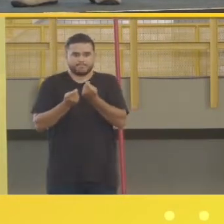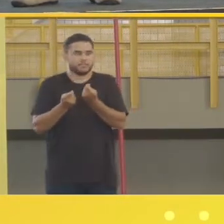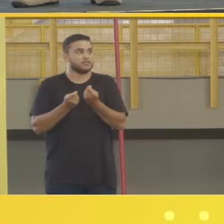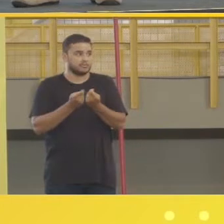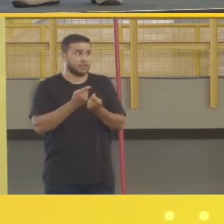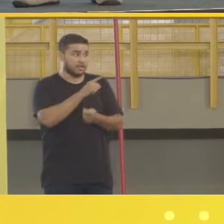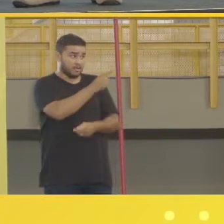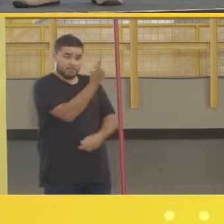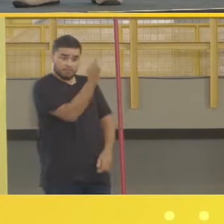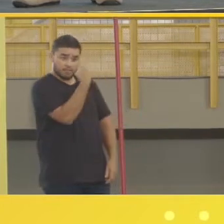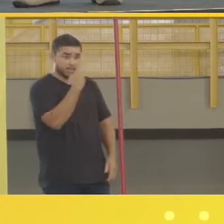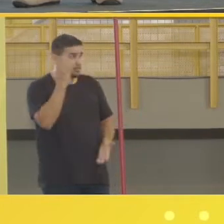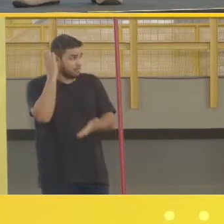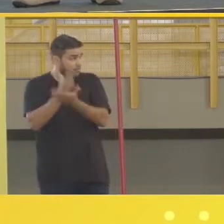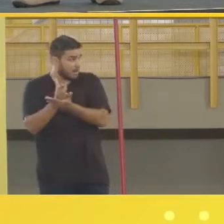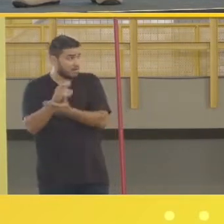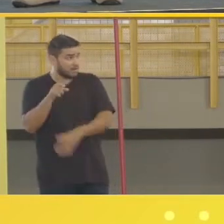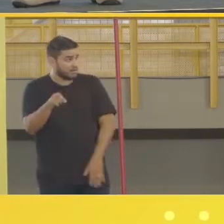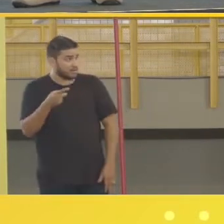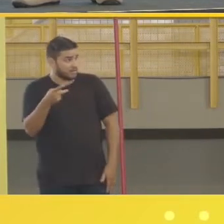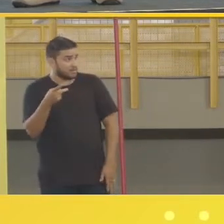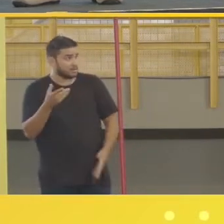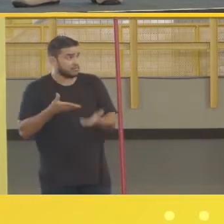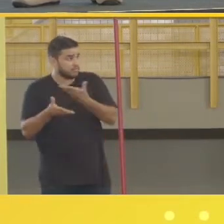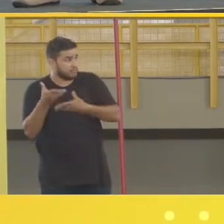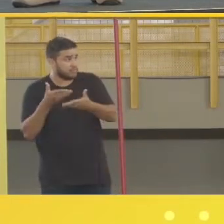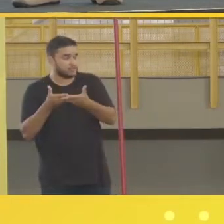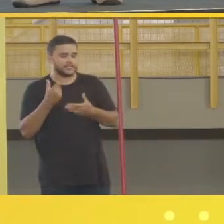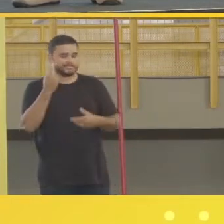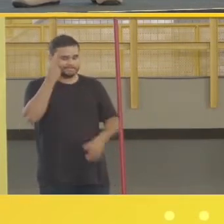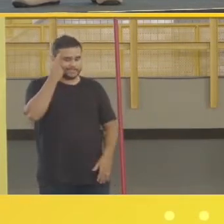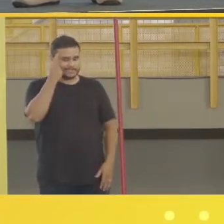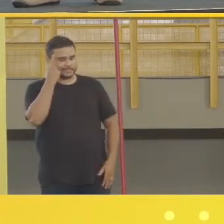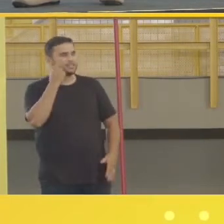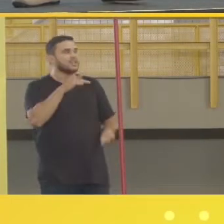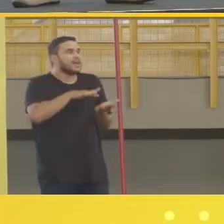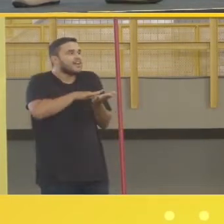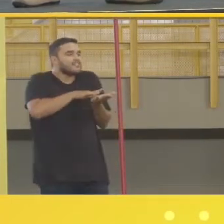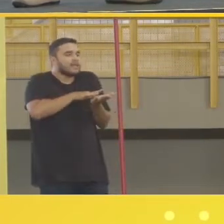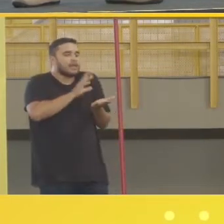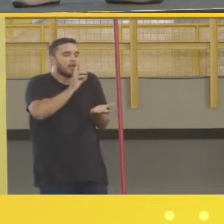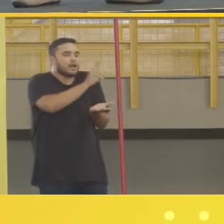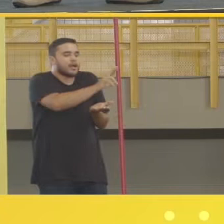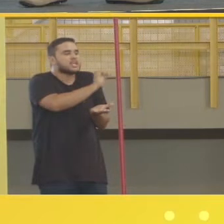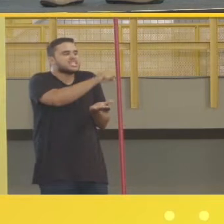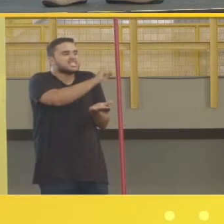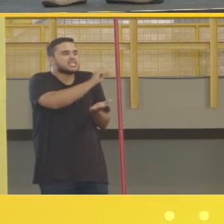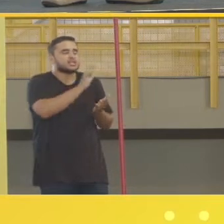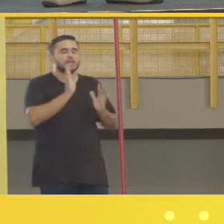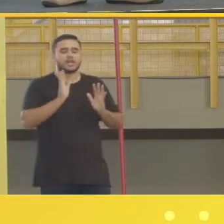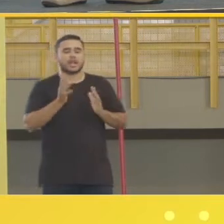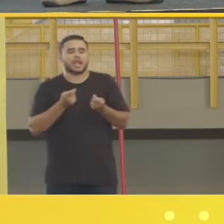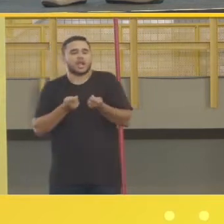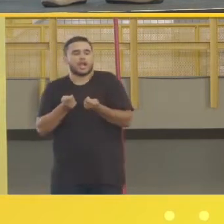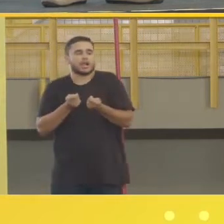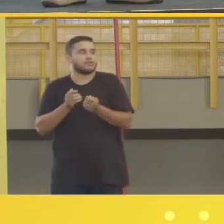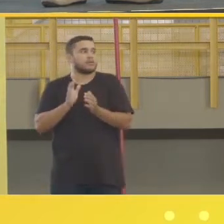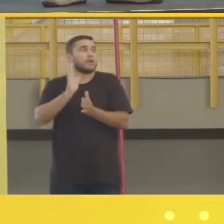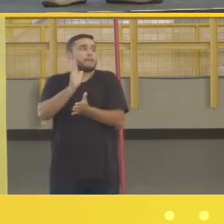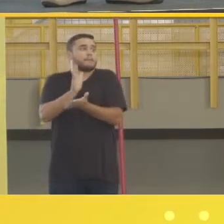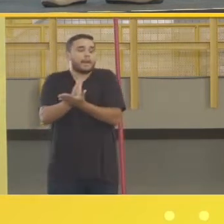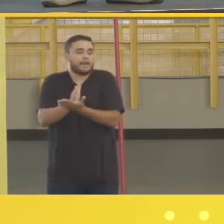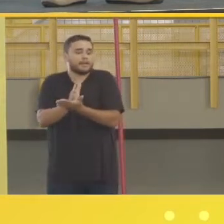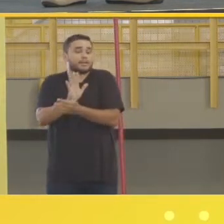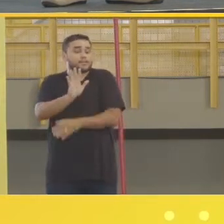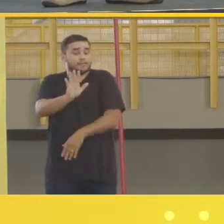acontecendo, mas bola um plano para sair dessa situação. E aí a solução encontrada é a migração